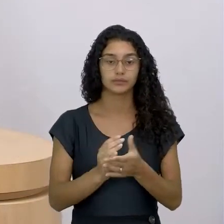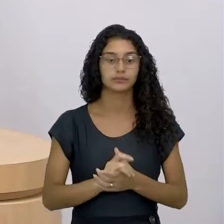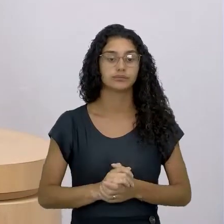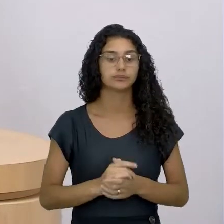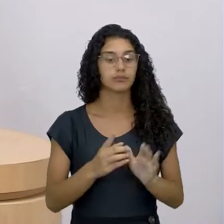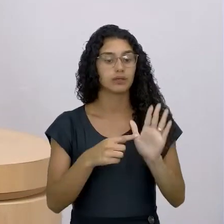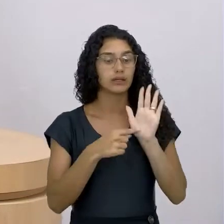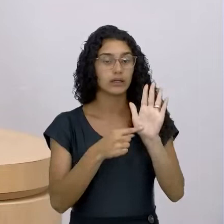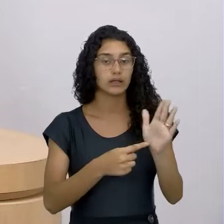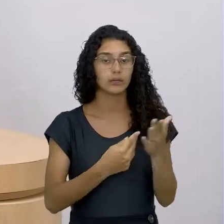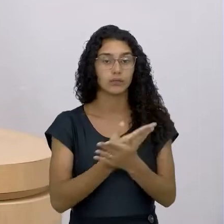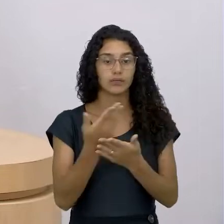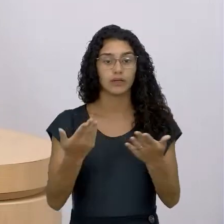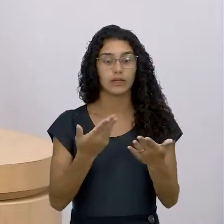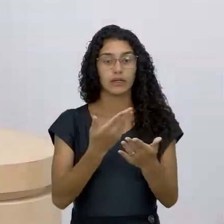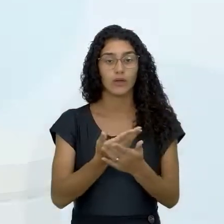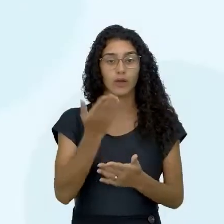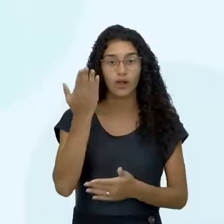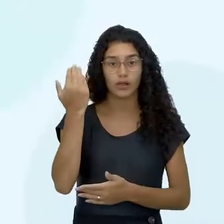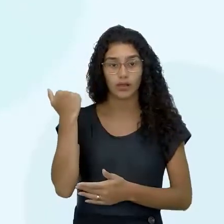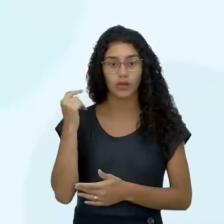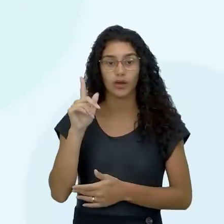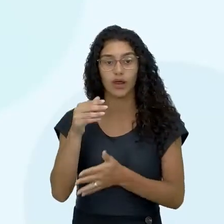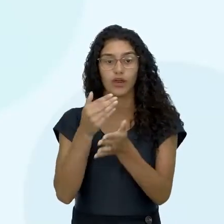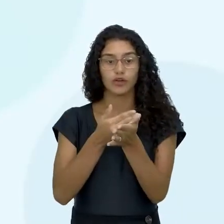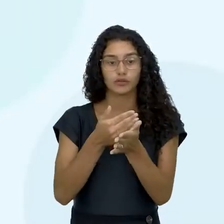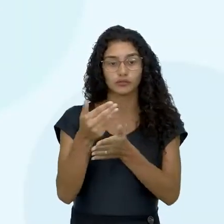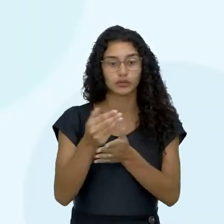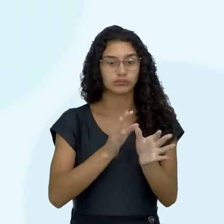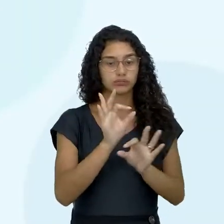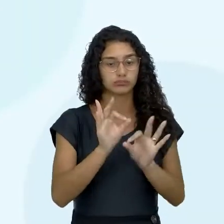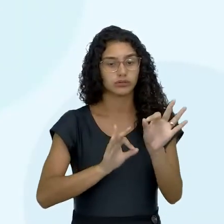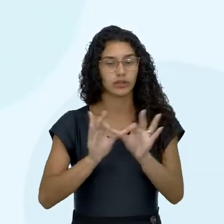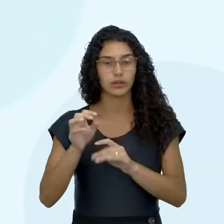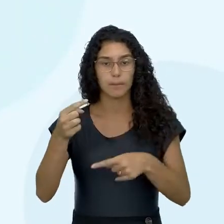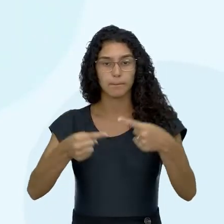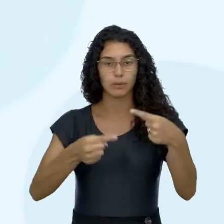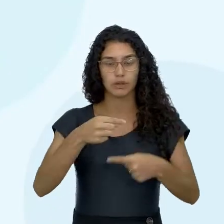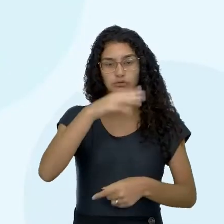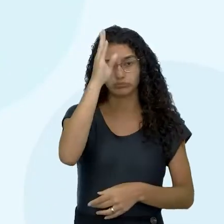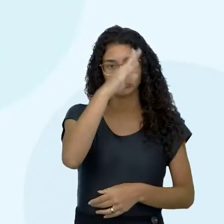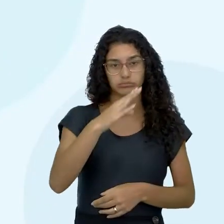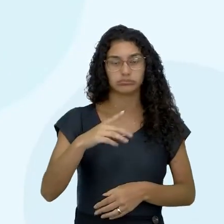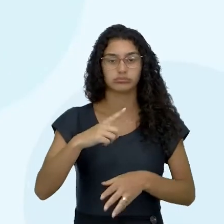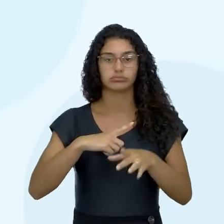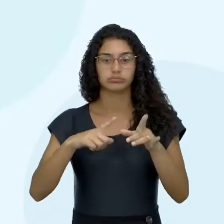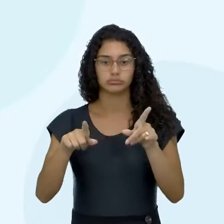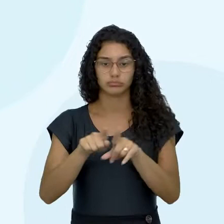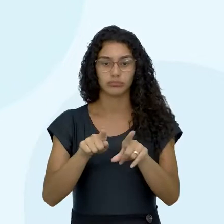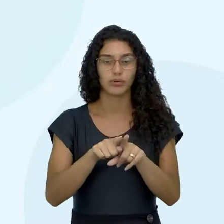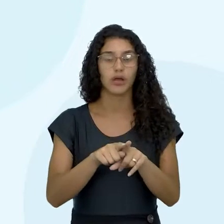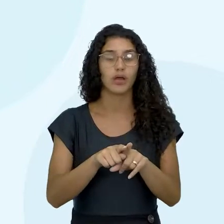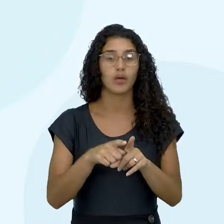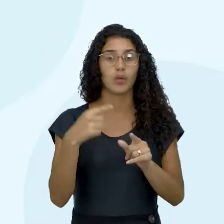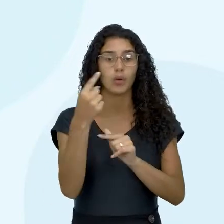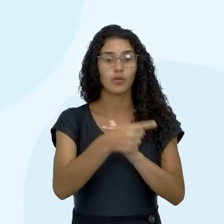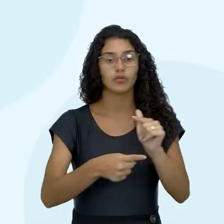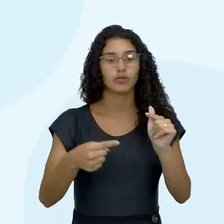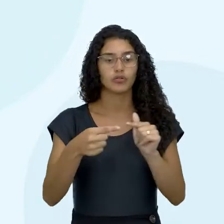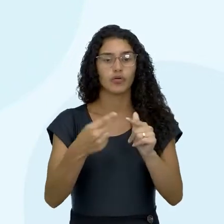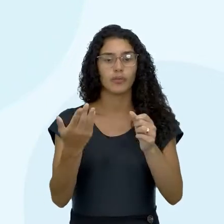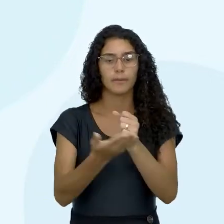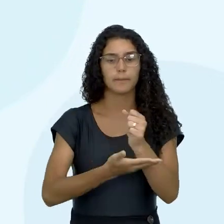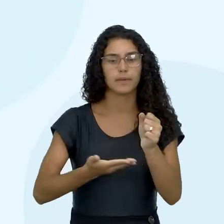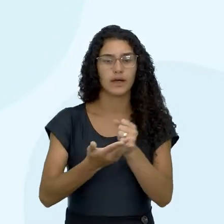A apresentação na aula anterior foi introduzida a Organização Política do Brasil, com o intuito de fornecer